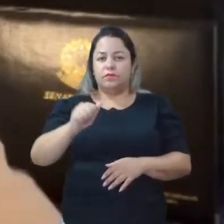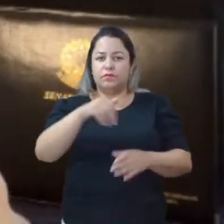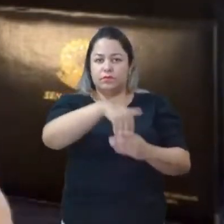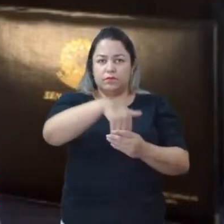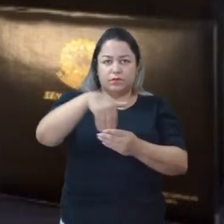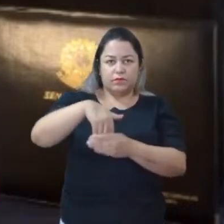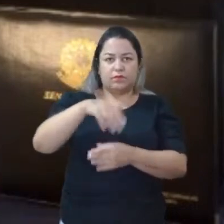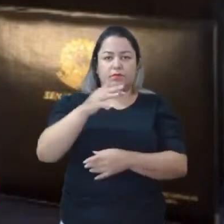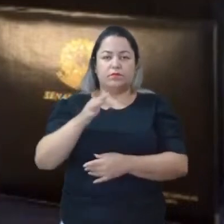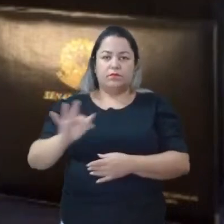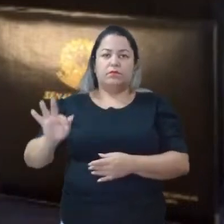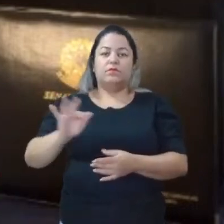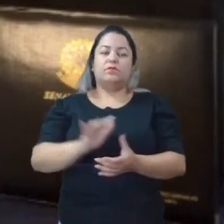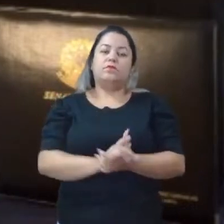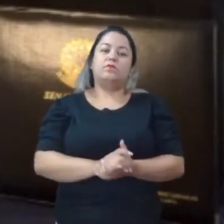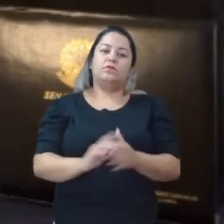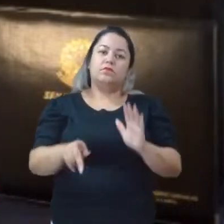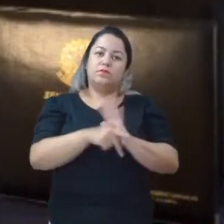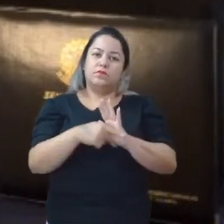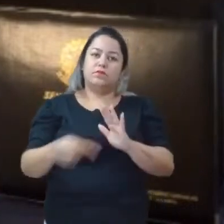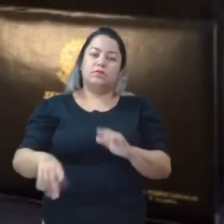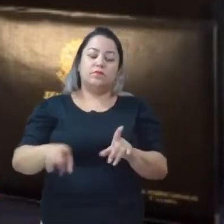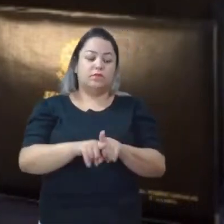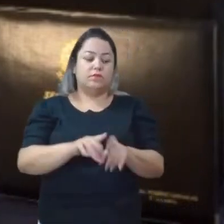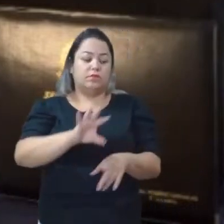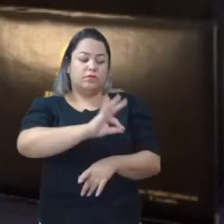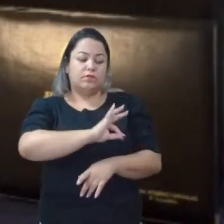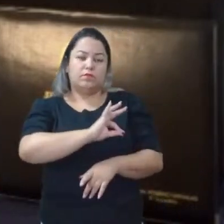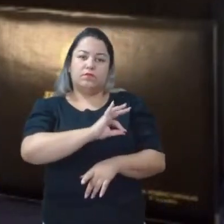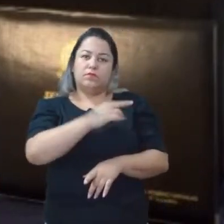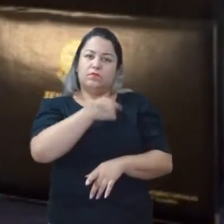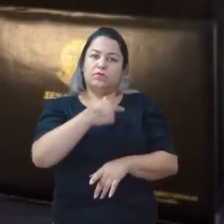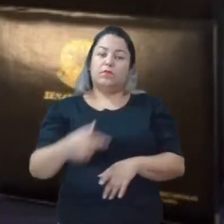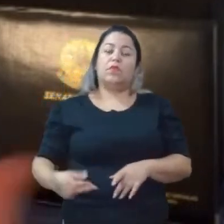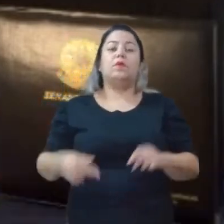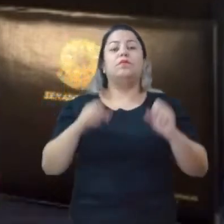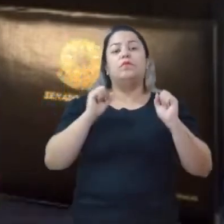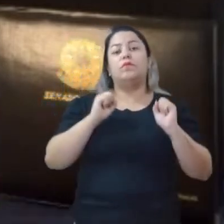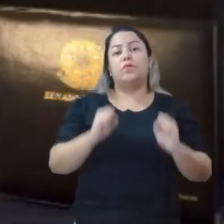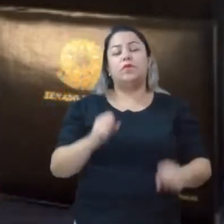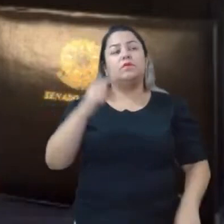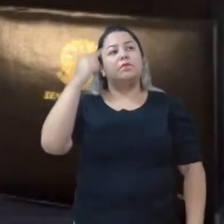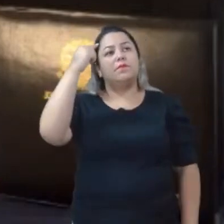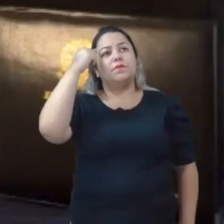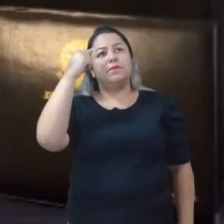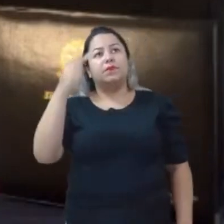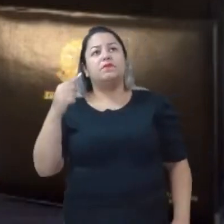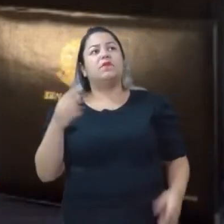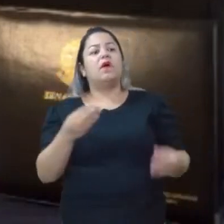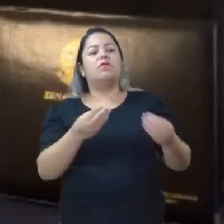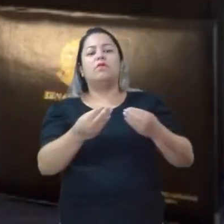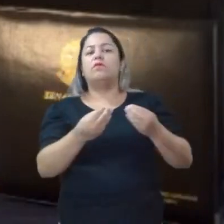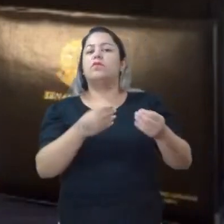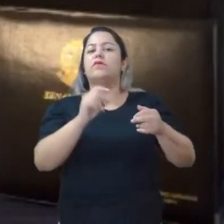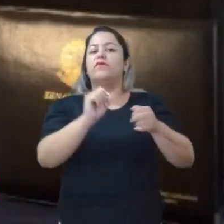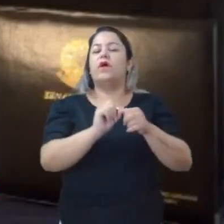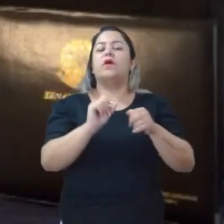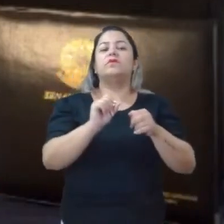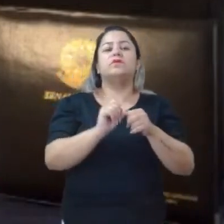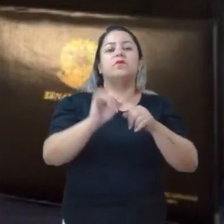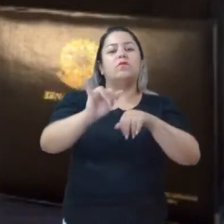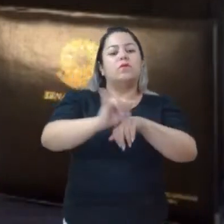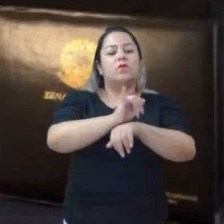Eleitoral da Procuradoria-Geral da República, para que a gente possa pensar o que fazer, né,